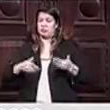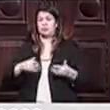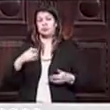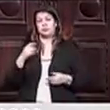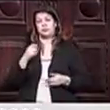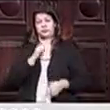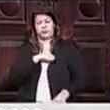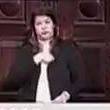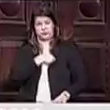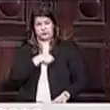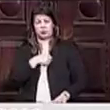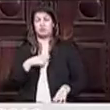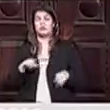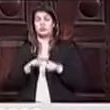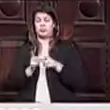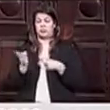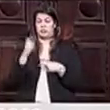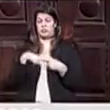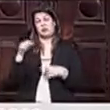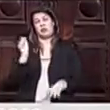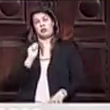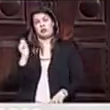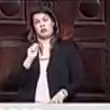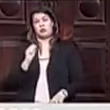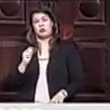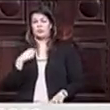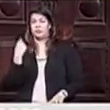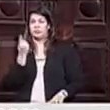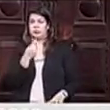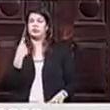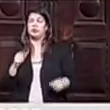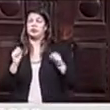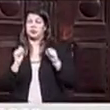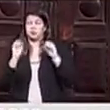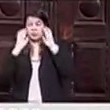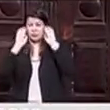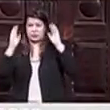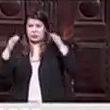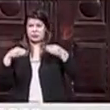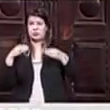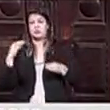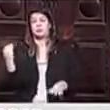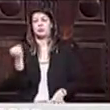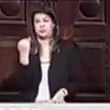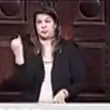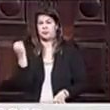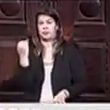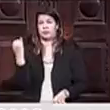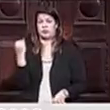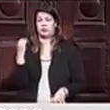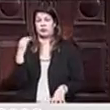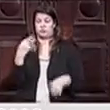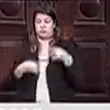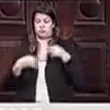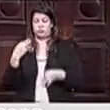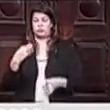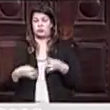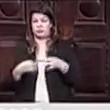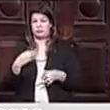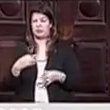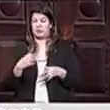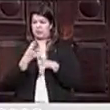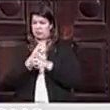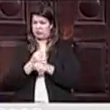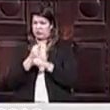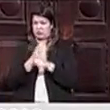Estado, para, na volta do recesso parlamentar, possamos nos concentrar no que é nossa obrigação, o julgamento e avaliação das